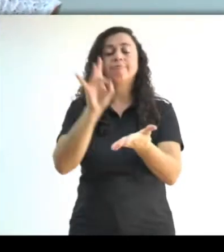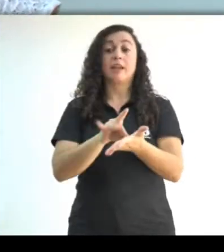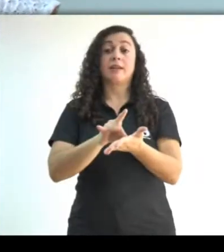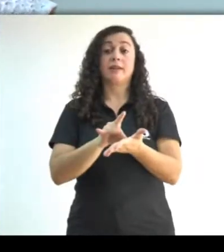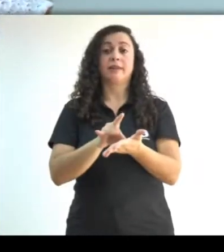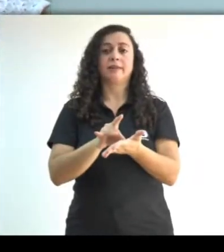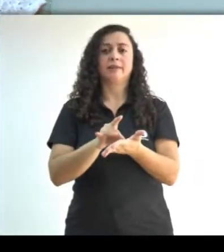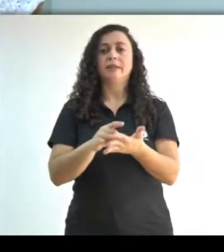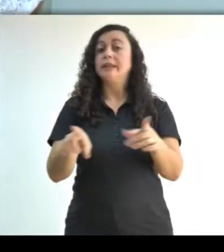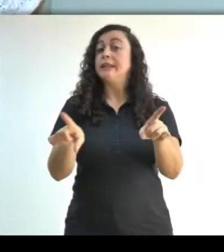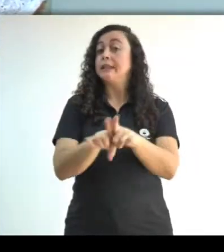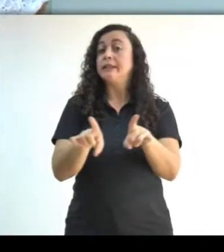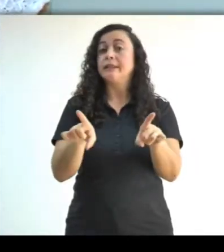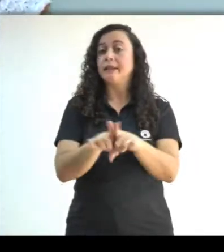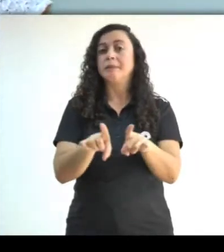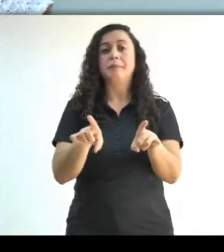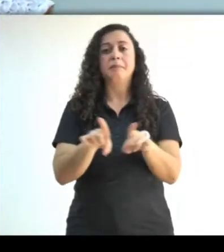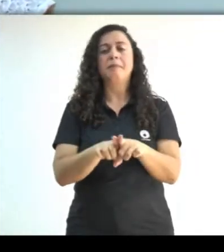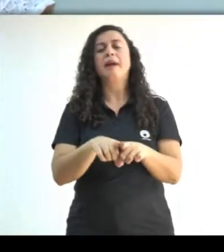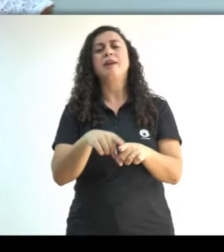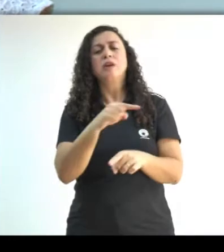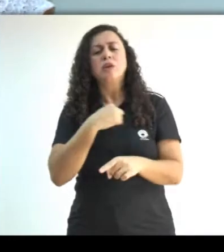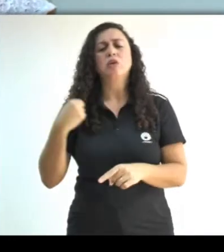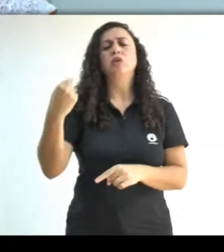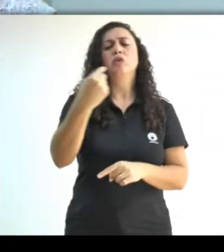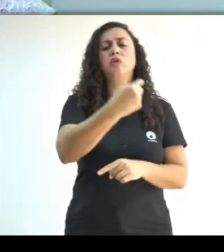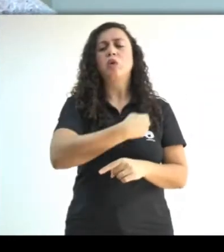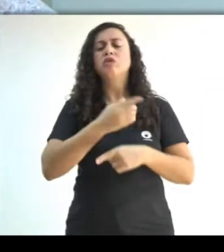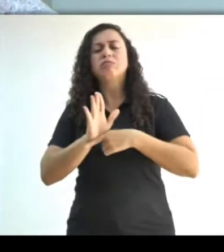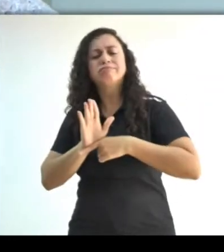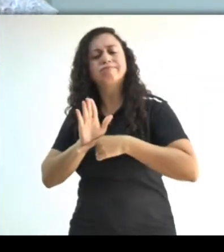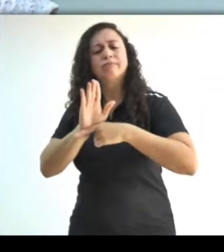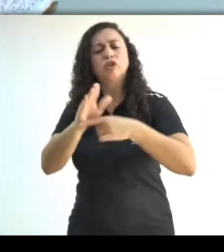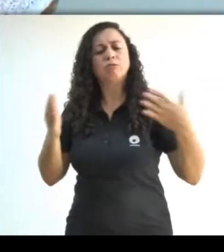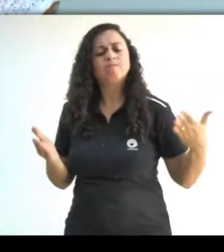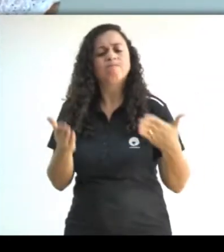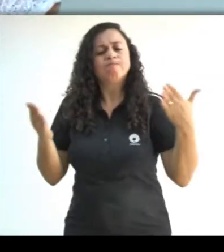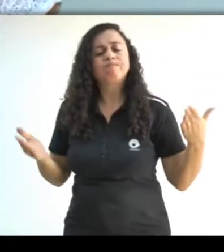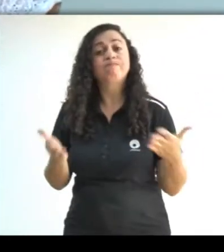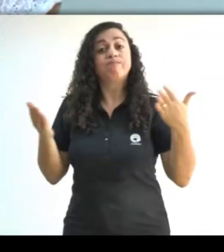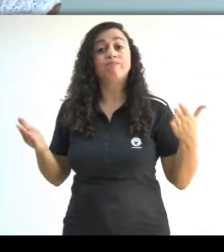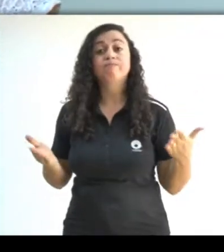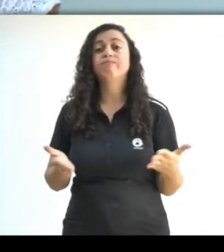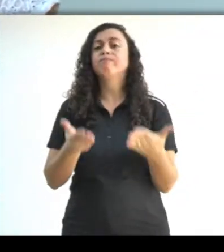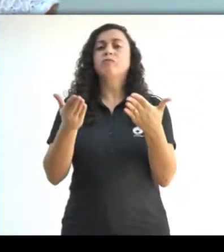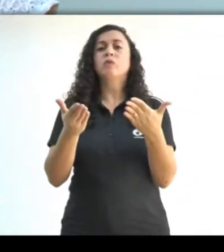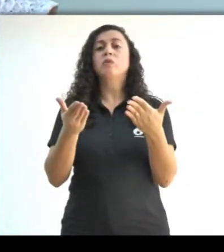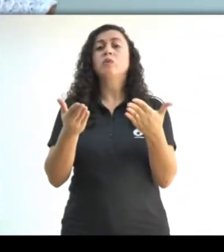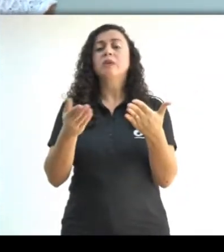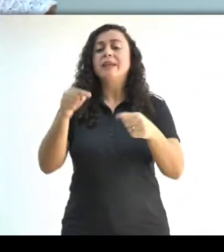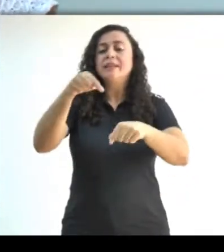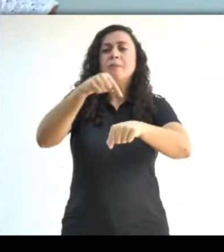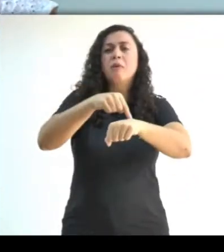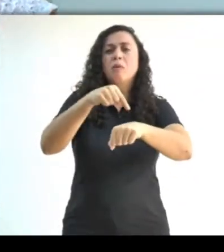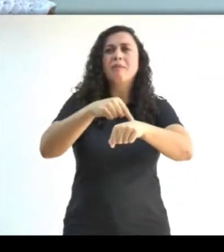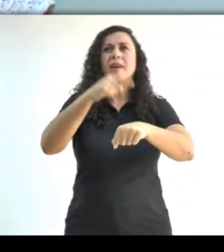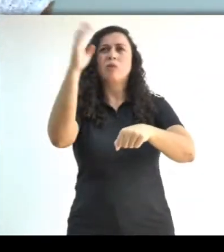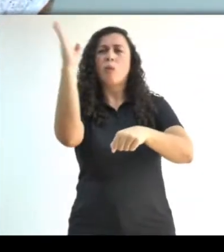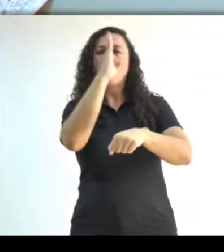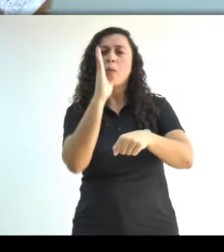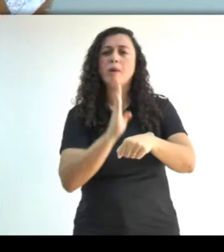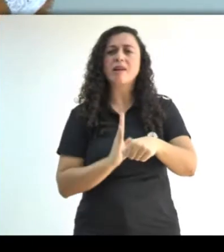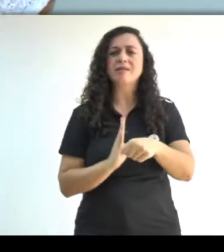ao mesmo tempo, nós também estamos propiciando que no momento em que o